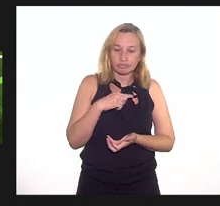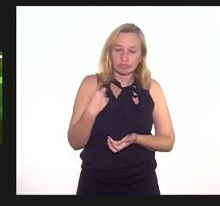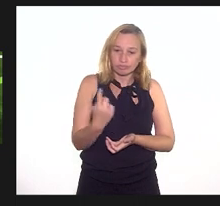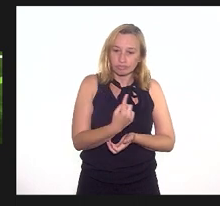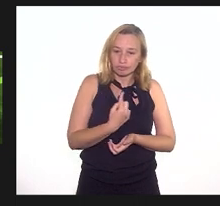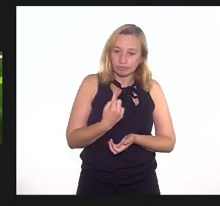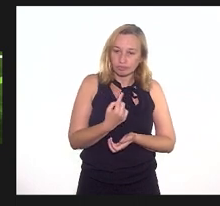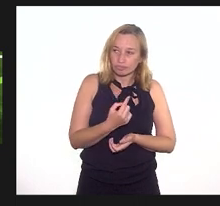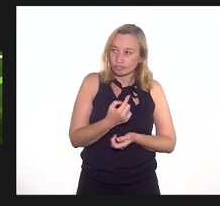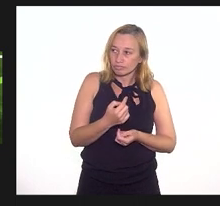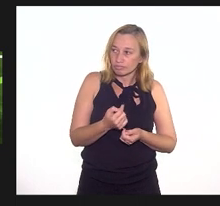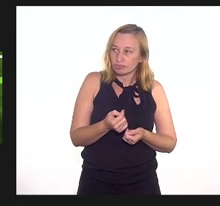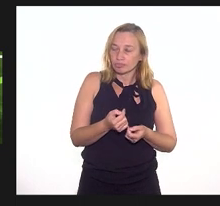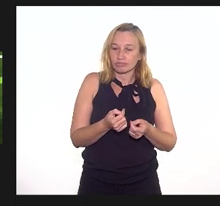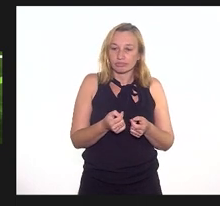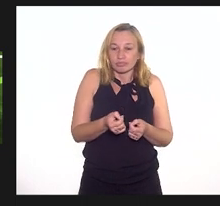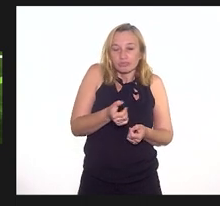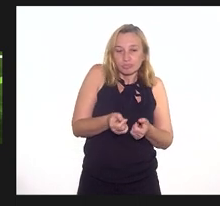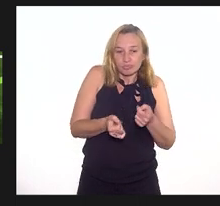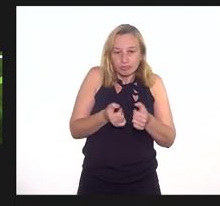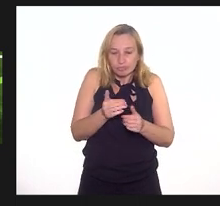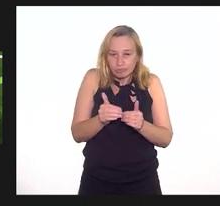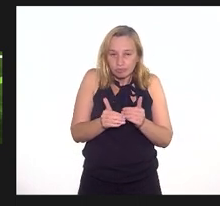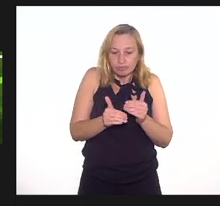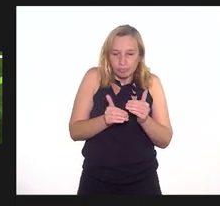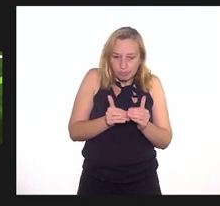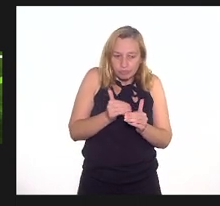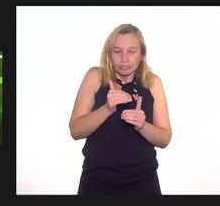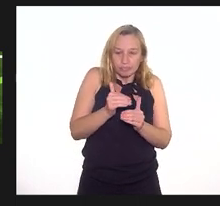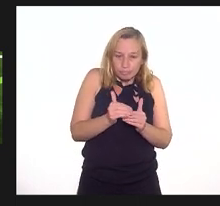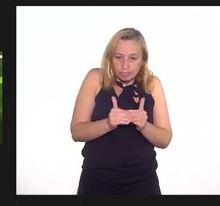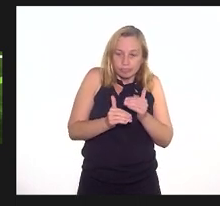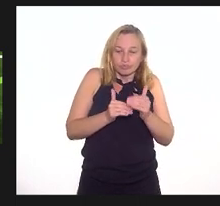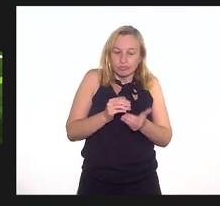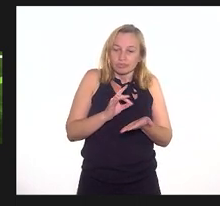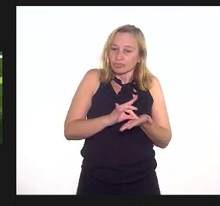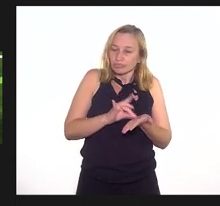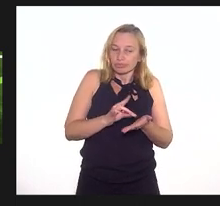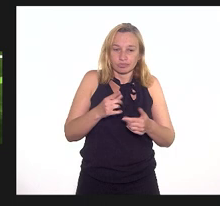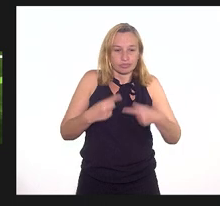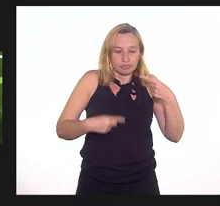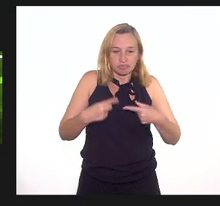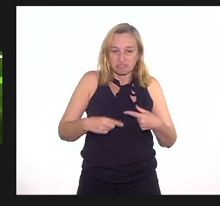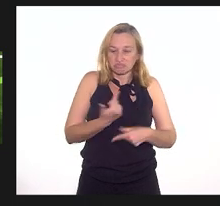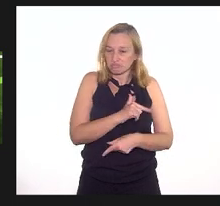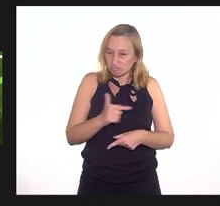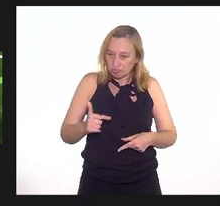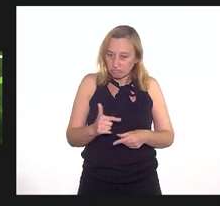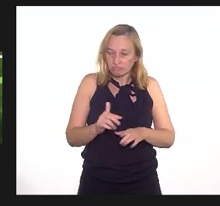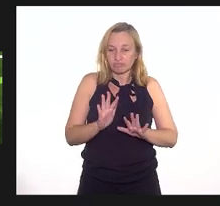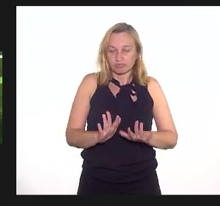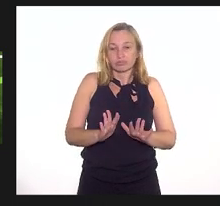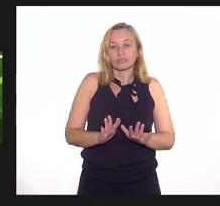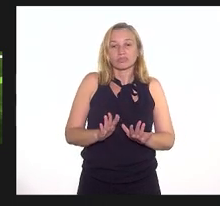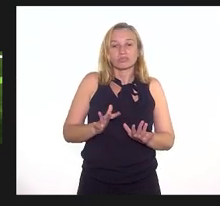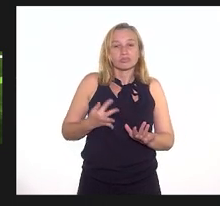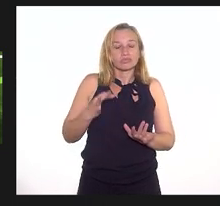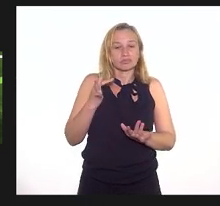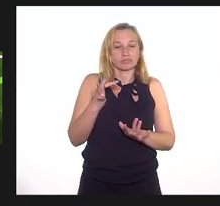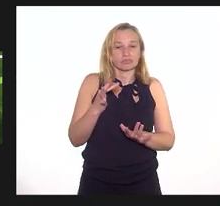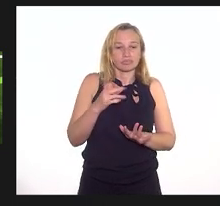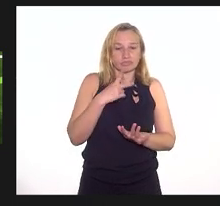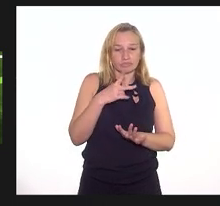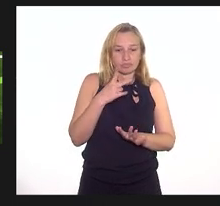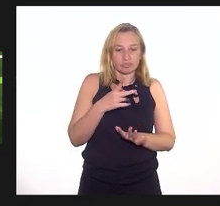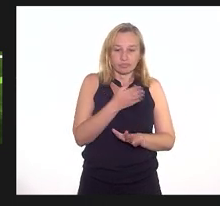fazendo pequenos avanços numa política que, na verdade, não existia originalmente, né? E aí, só um breve cenário que